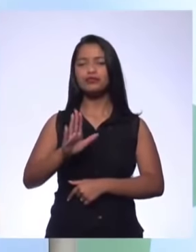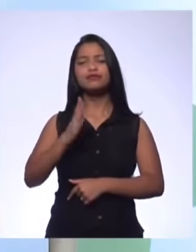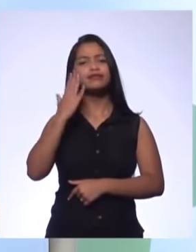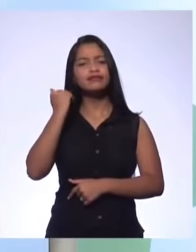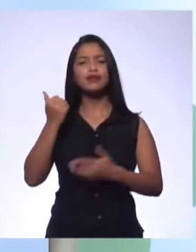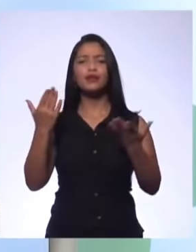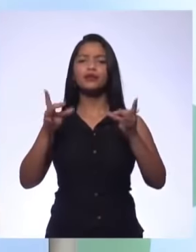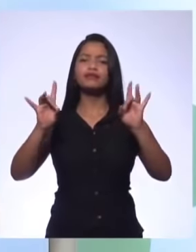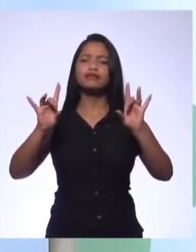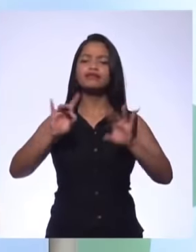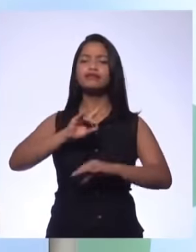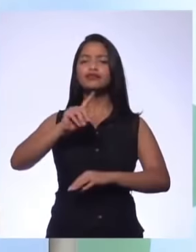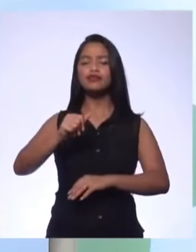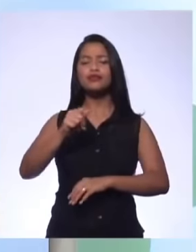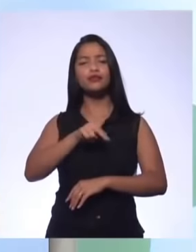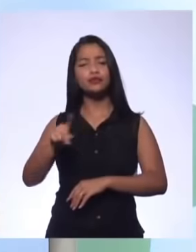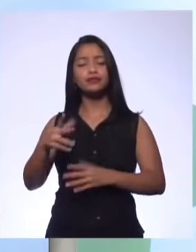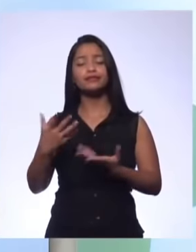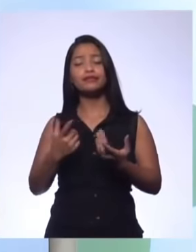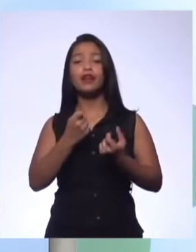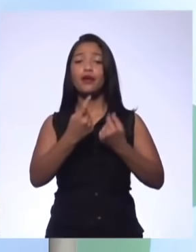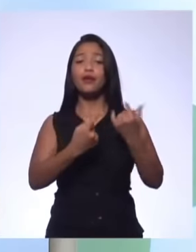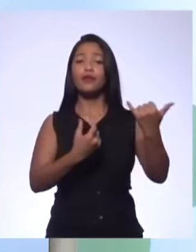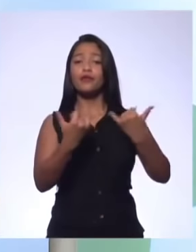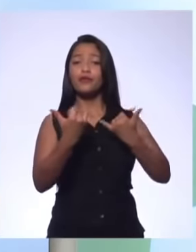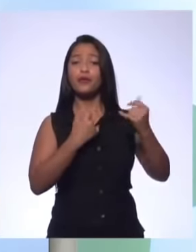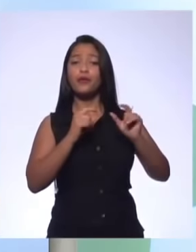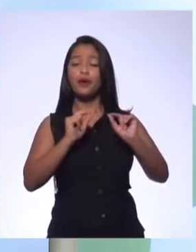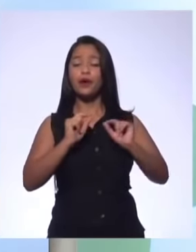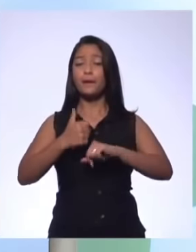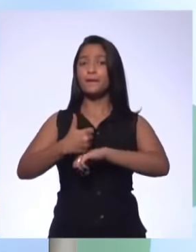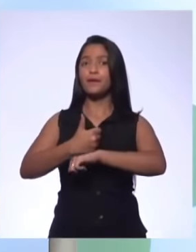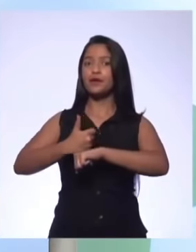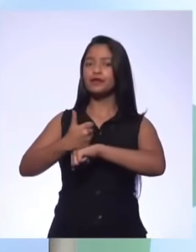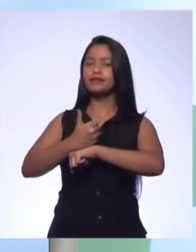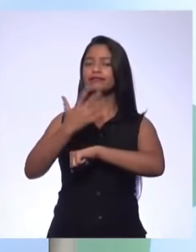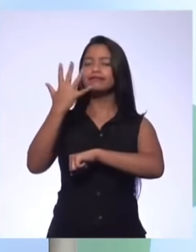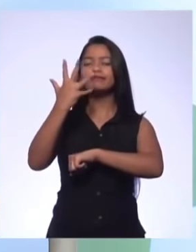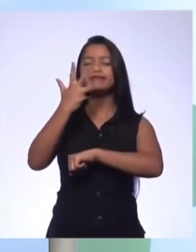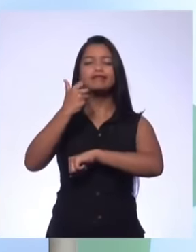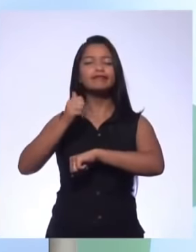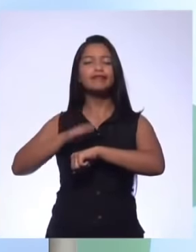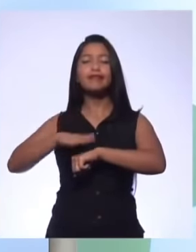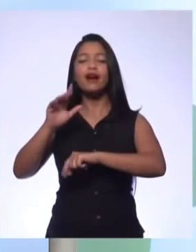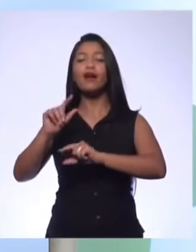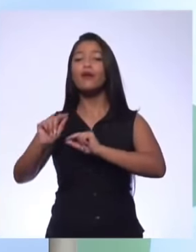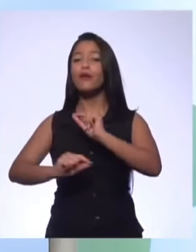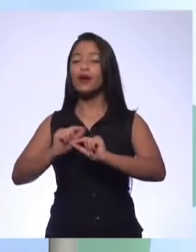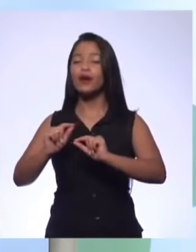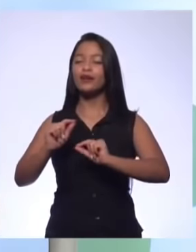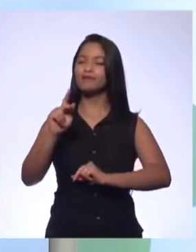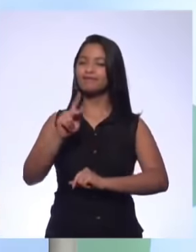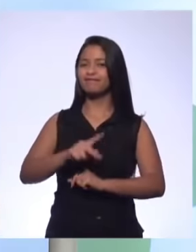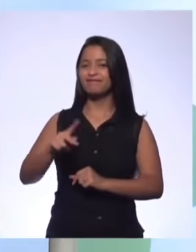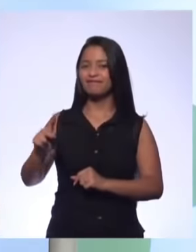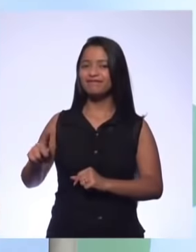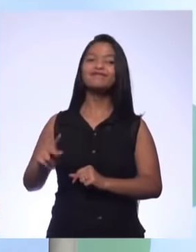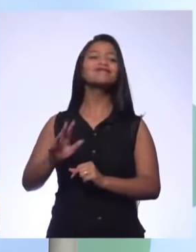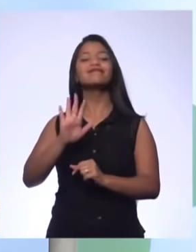que é a profissão mais linda do mundo. Ai, ai, aqui eu sonho com um dia que ela seja a profissão